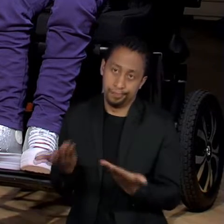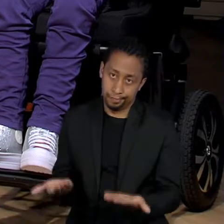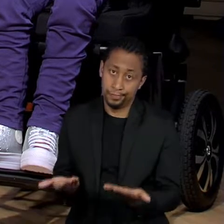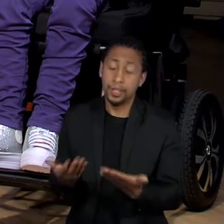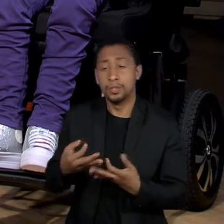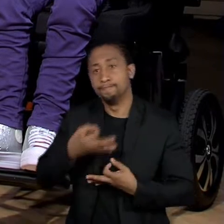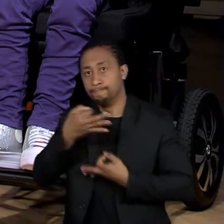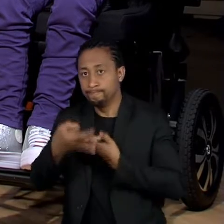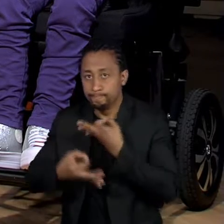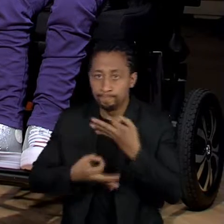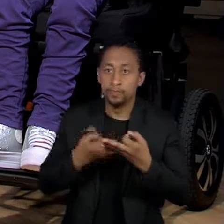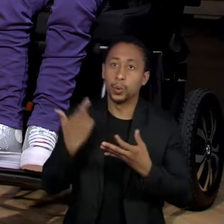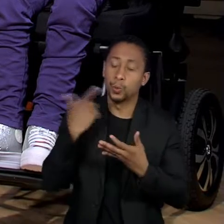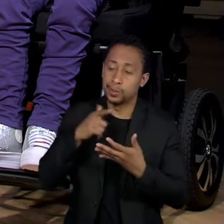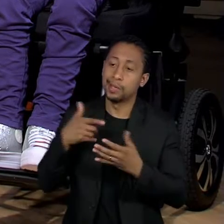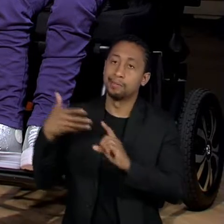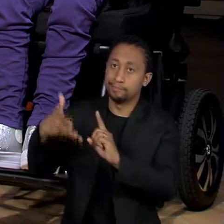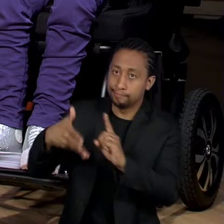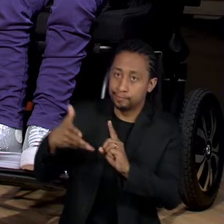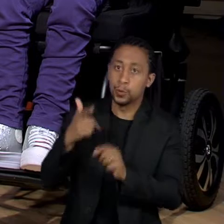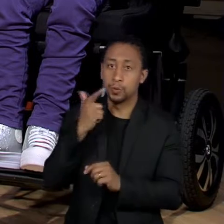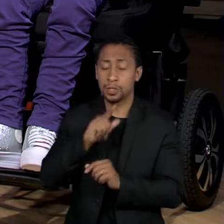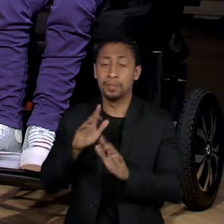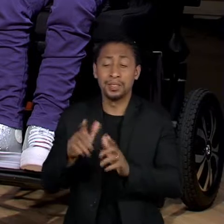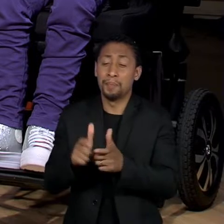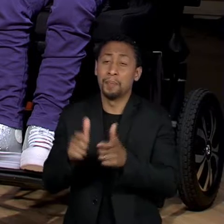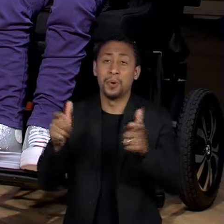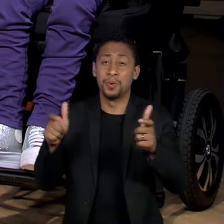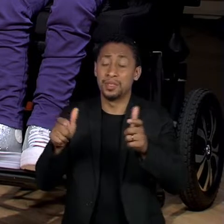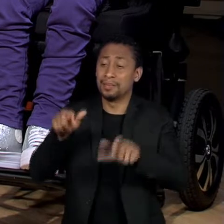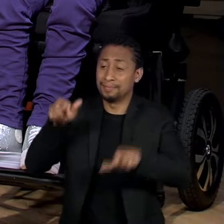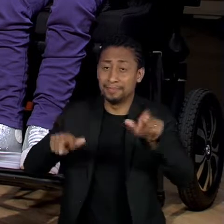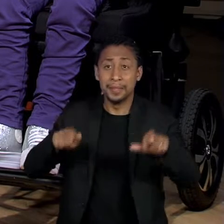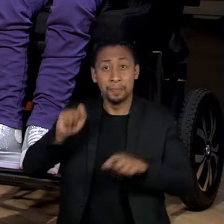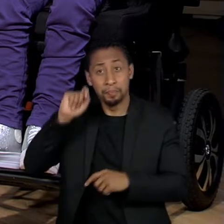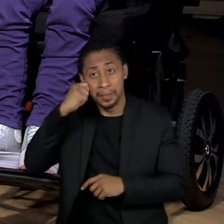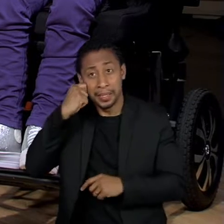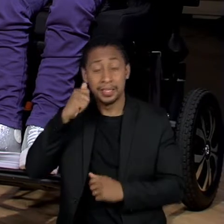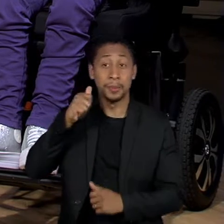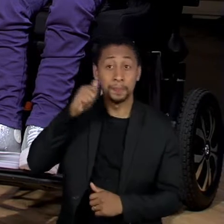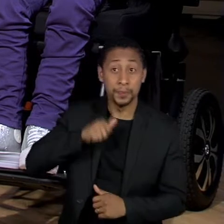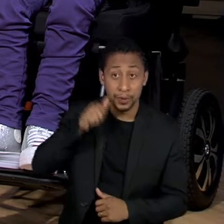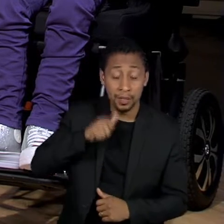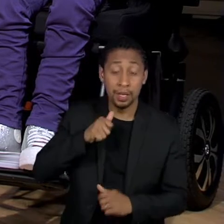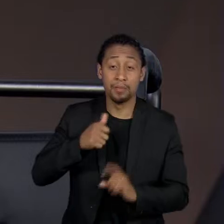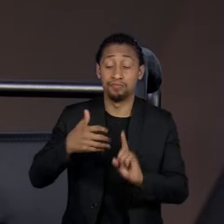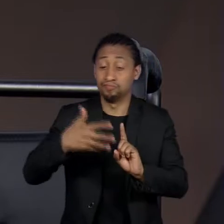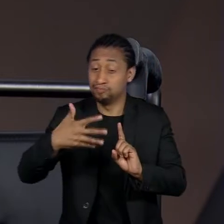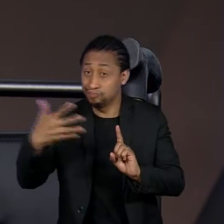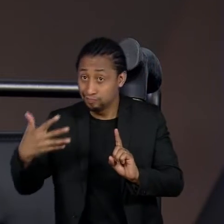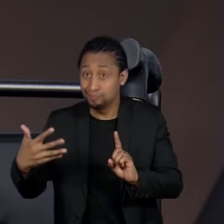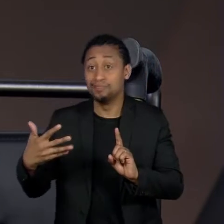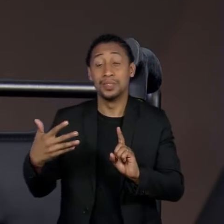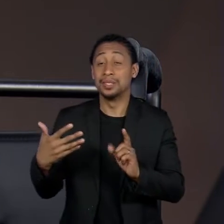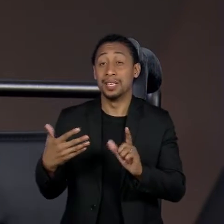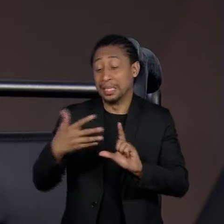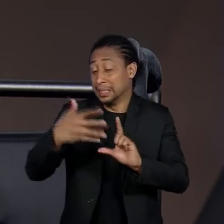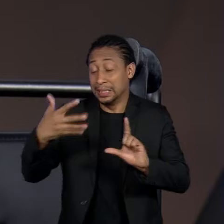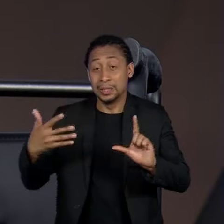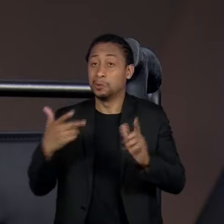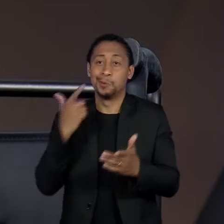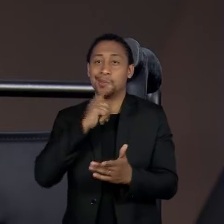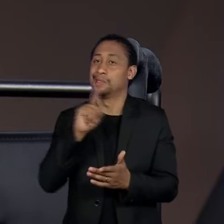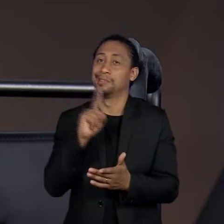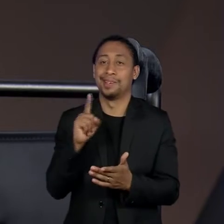opiniões. Mas a maioria não, a maioria é preta, mulher, LGBTQIAPN+, que sequer consegue ter